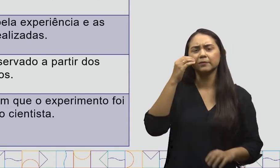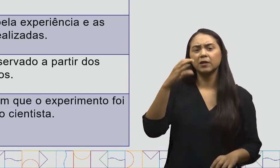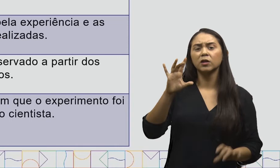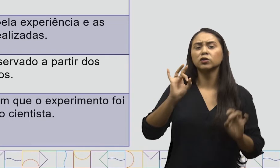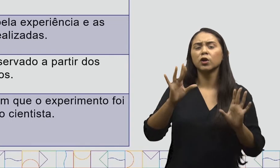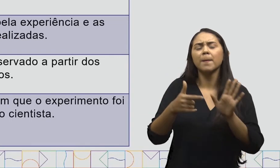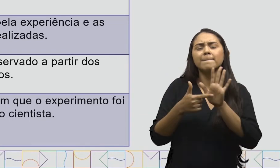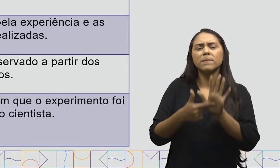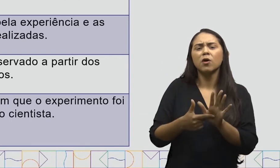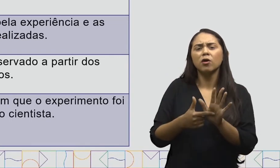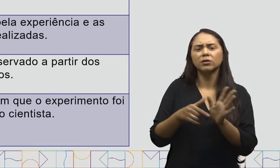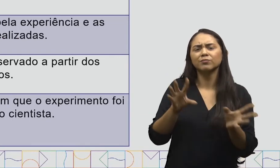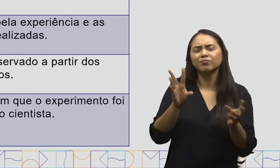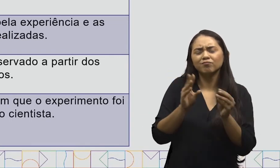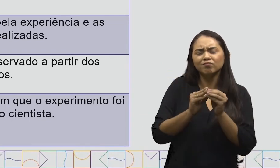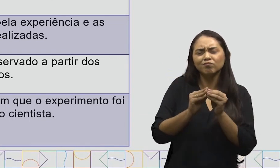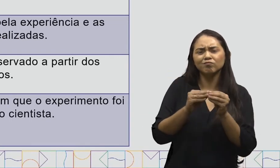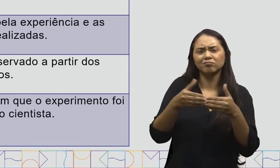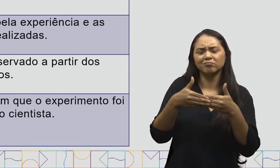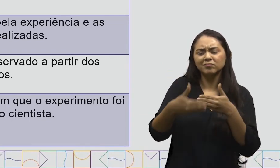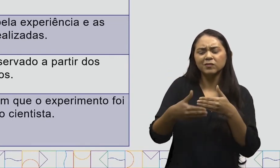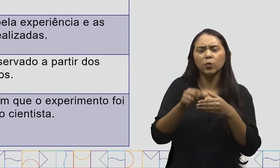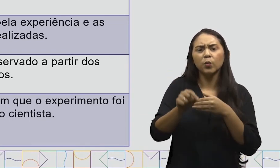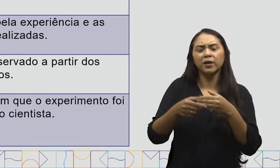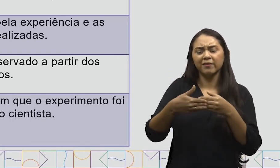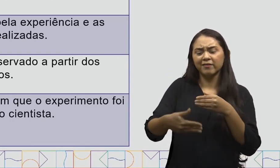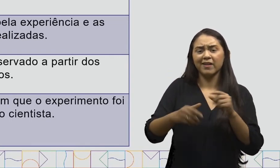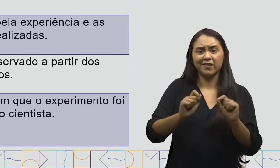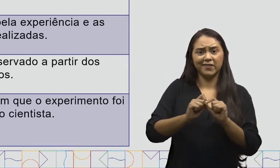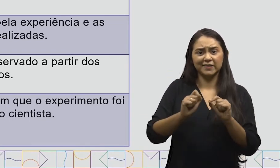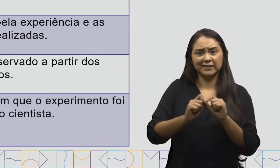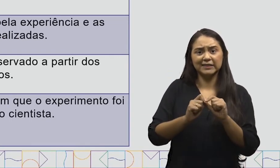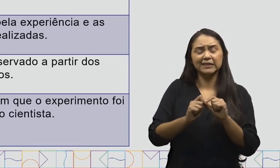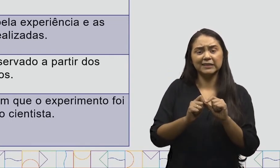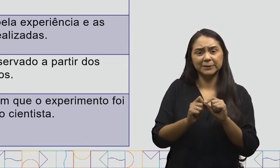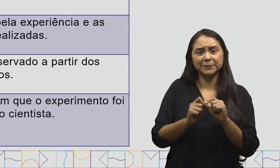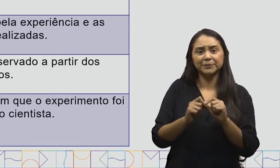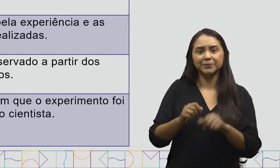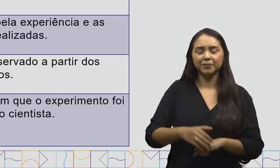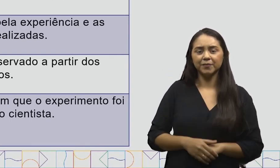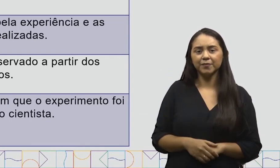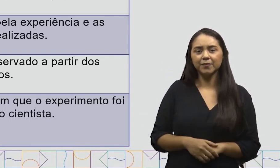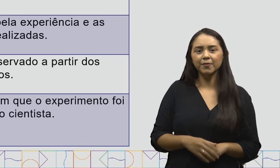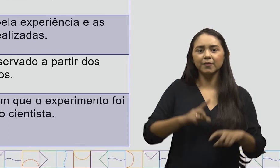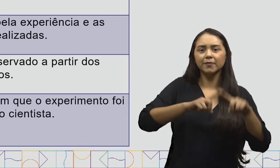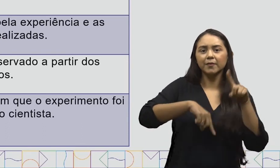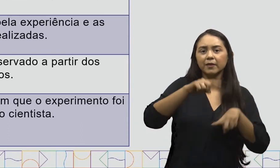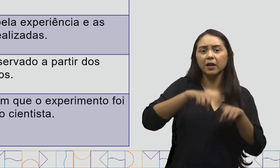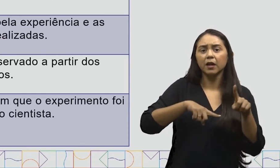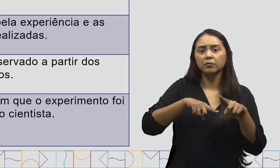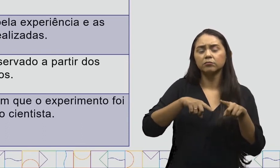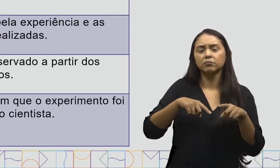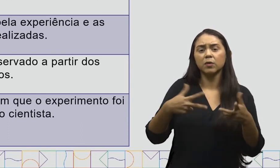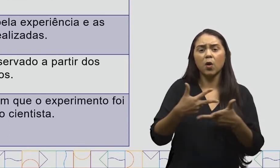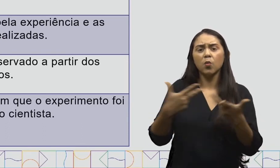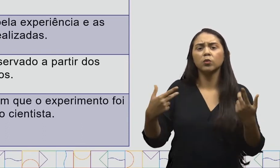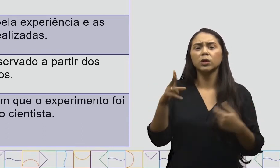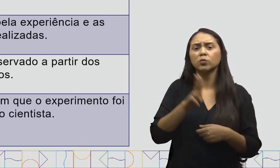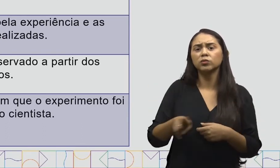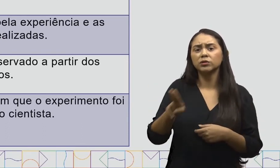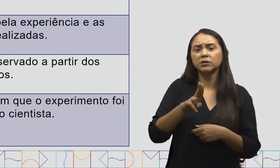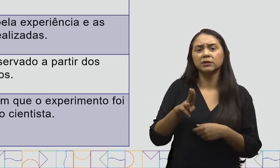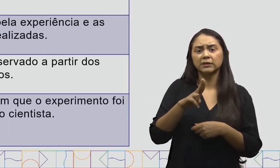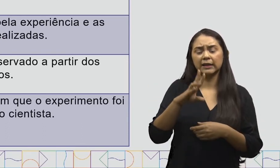apenas apresenta, introduz a experiência que será executada. Material. Itens utilizados para